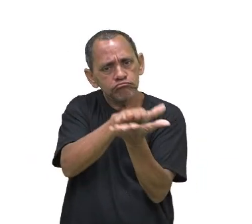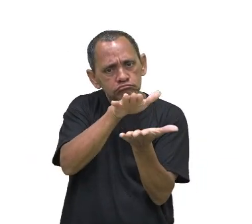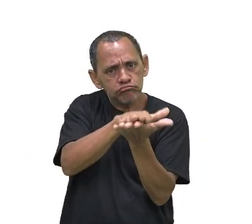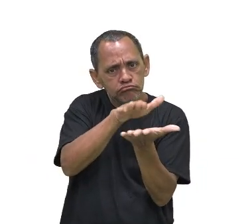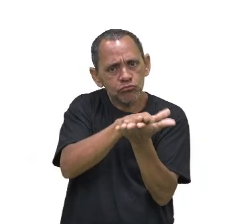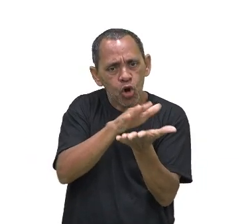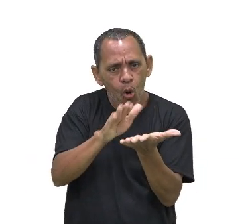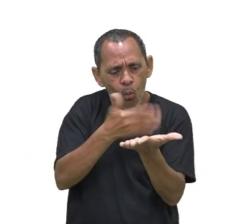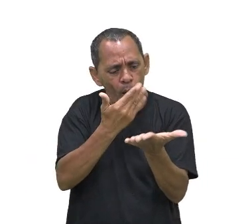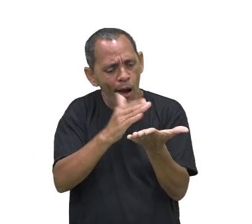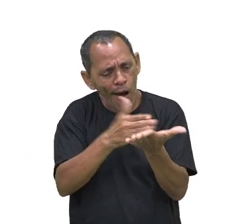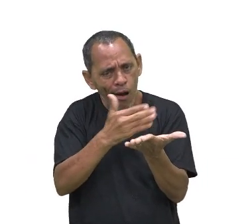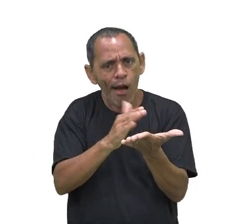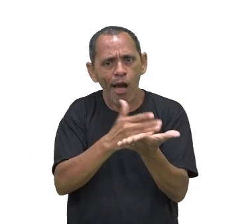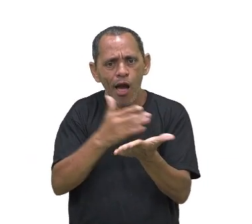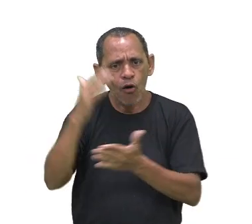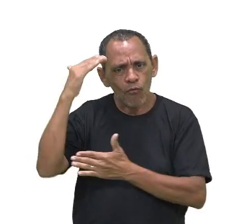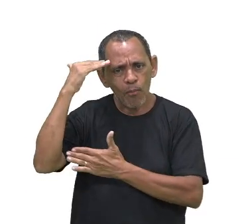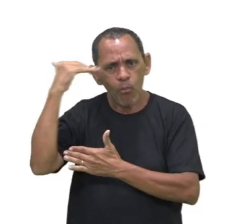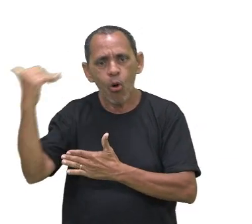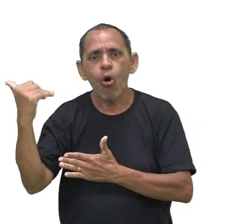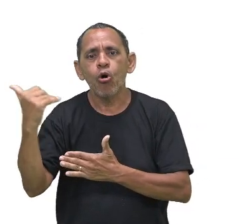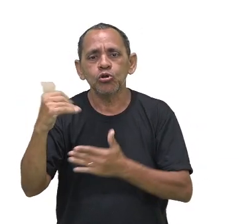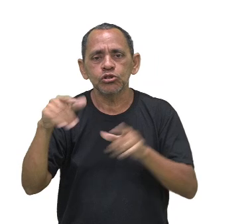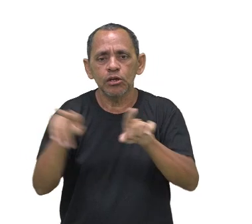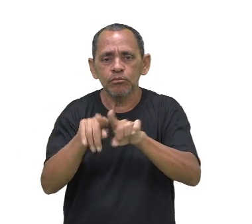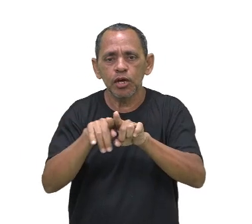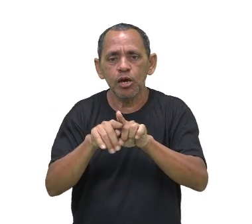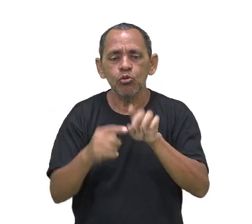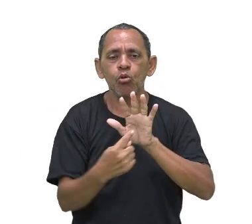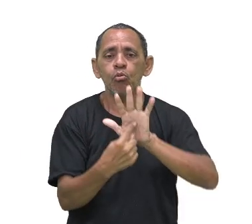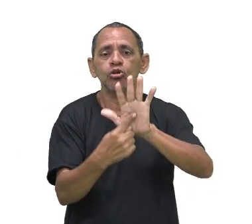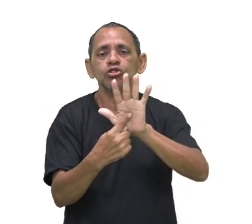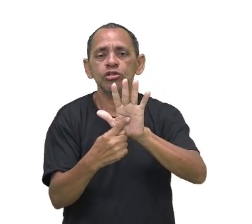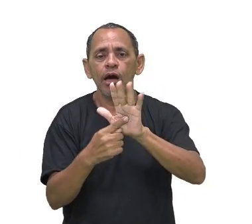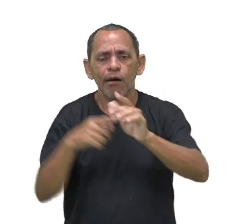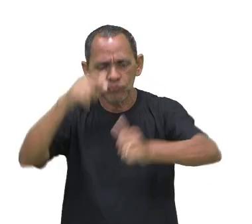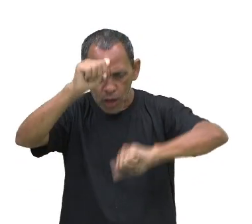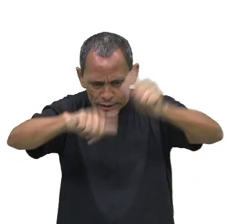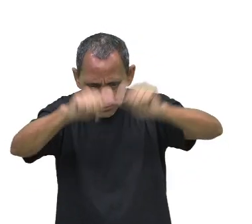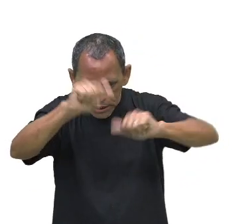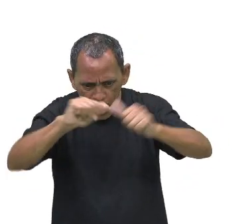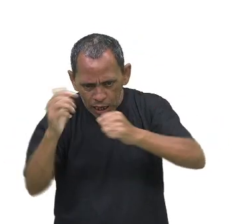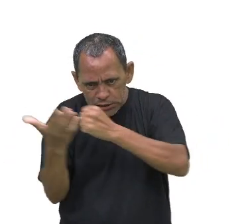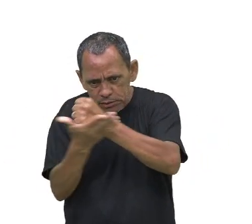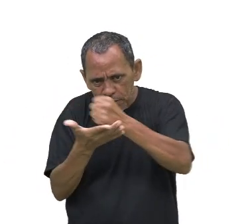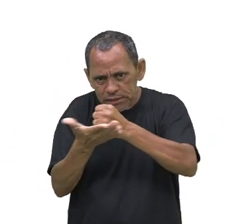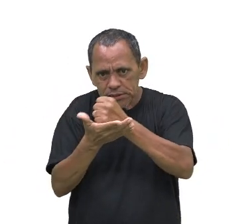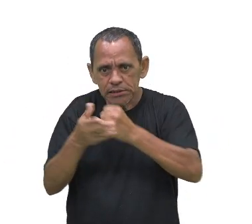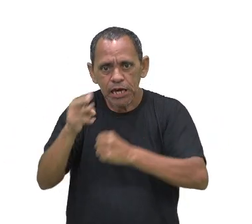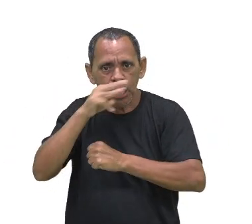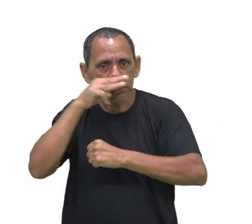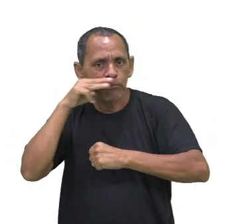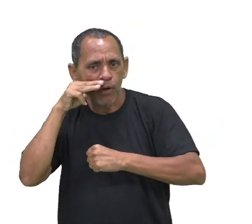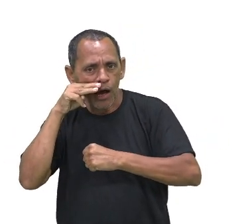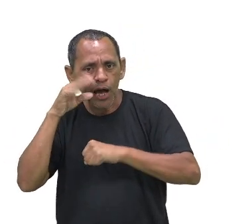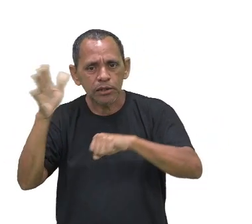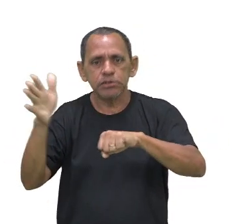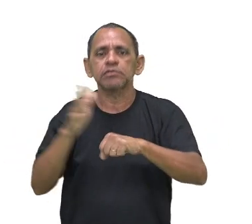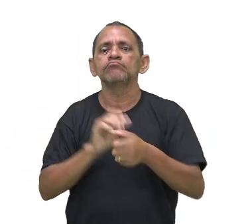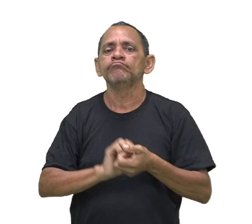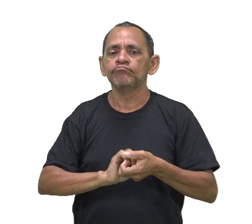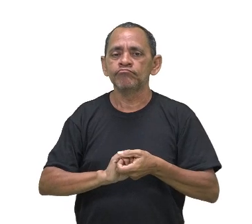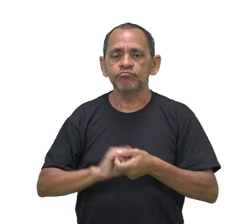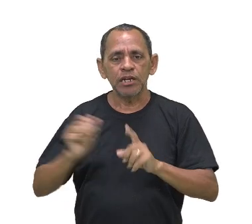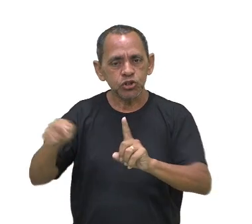por trazer esta contribuição de análise marxista para a sociedade colonial brasileira.